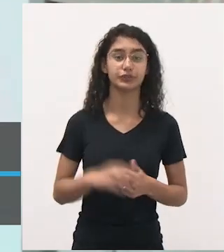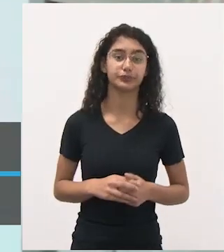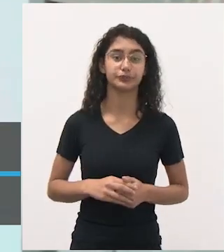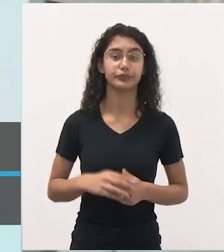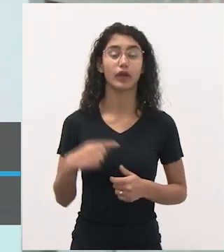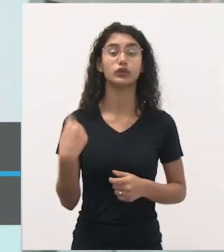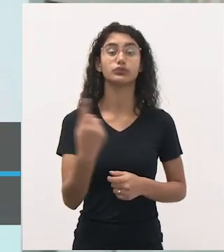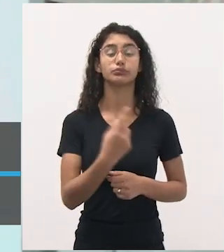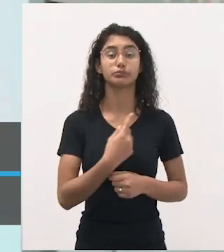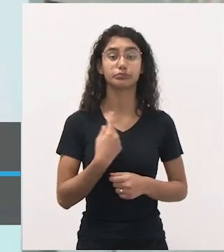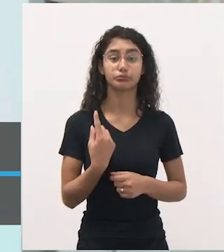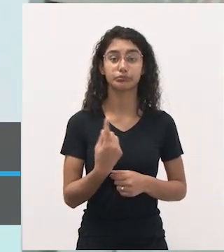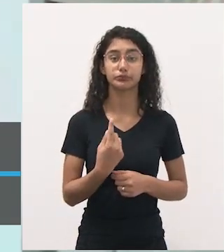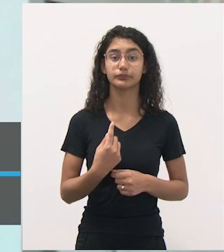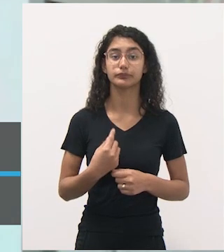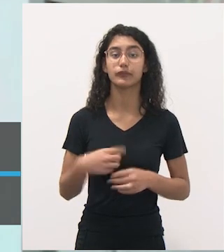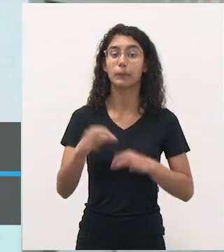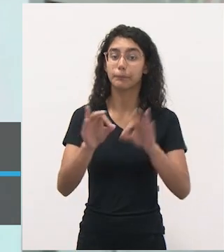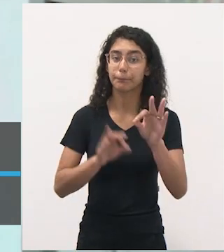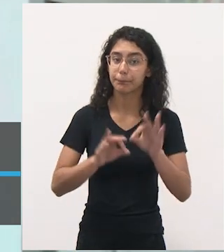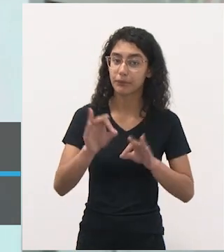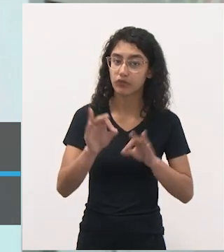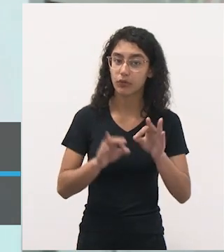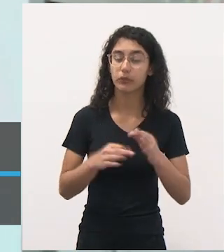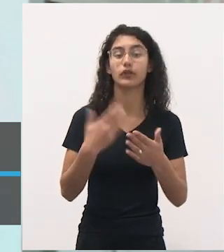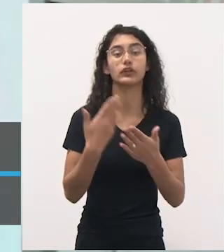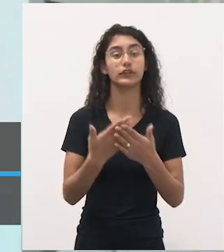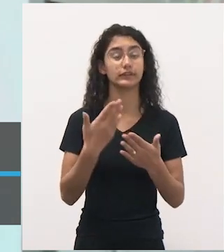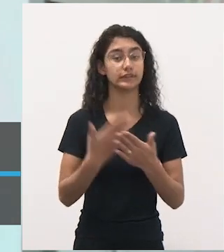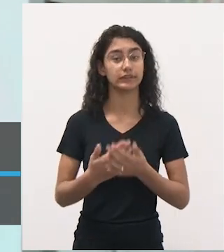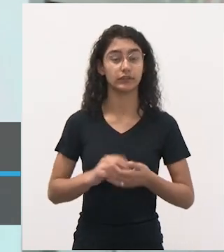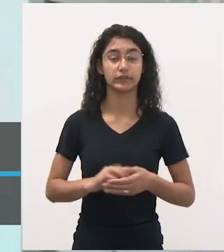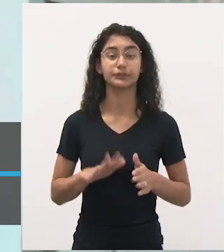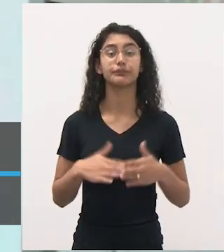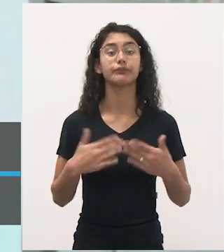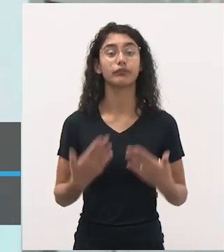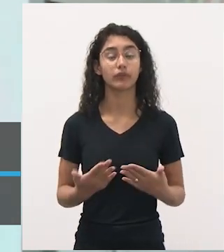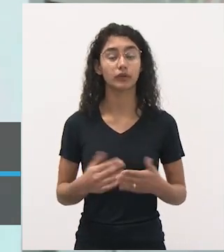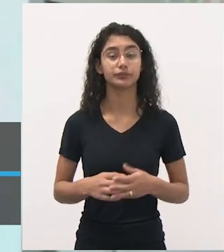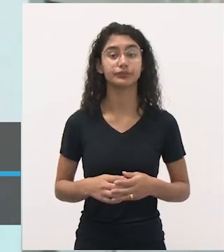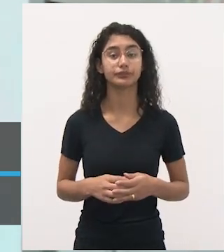de planejamento das nossas aulas. Então, para isso, a gente trouxe